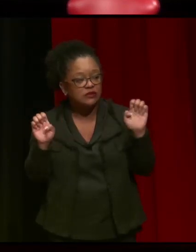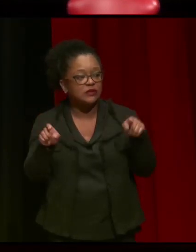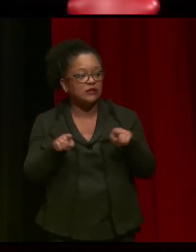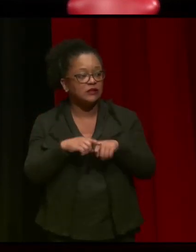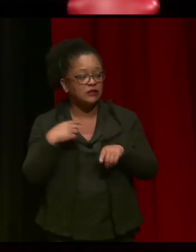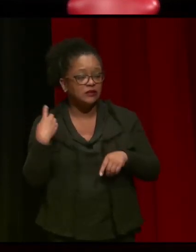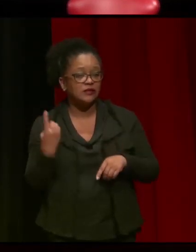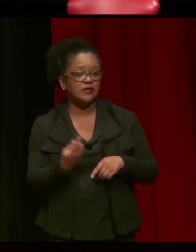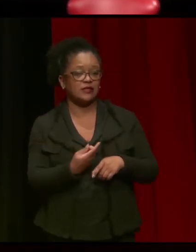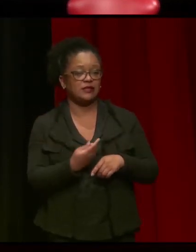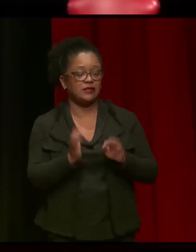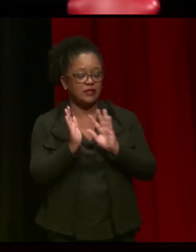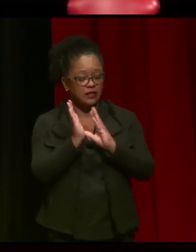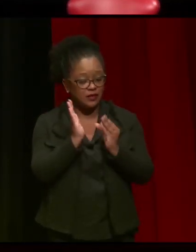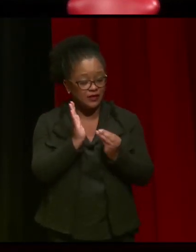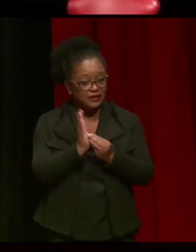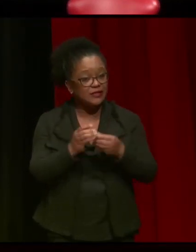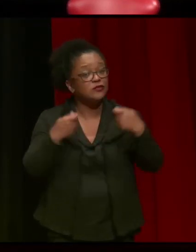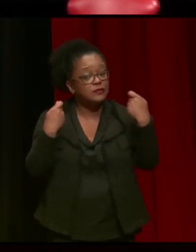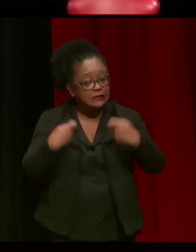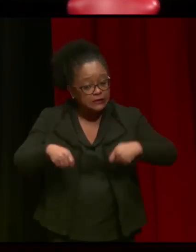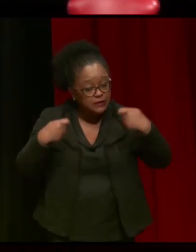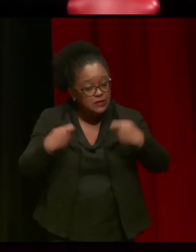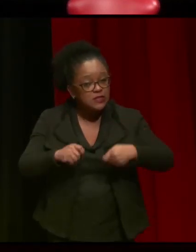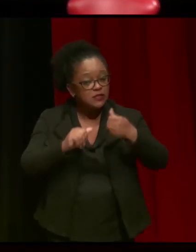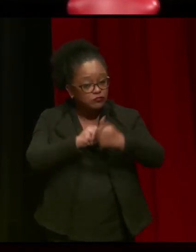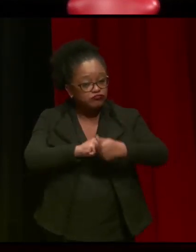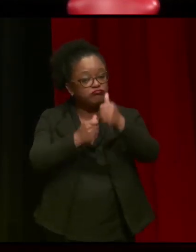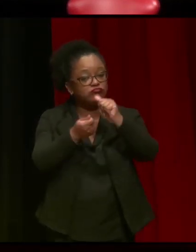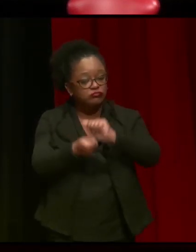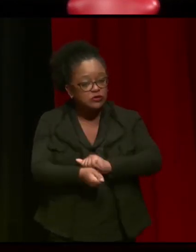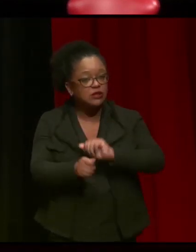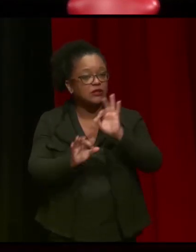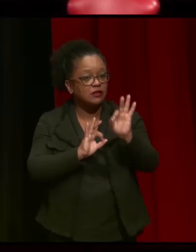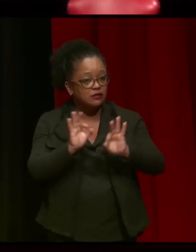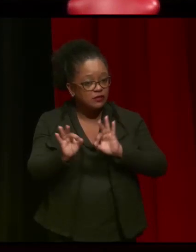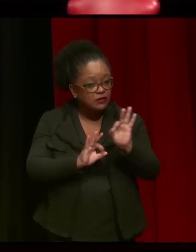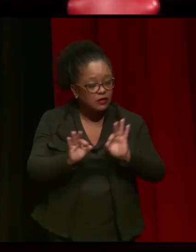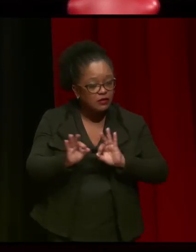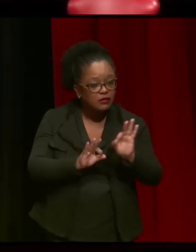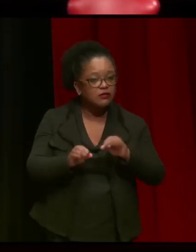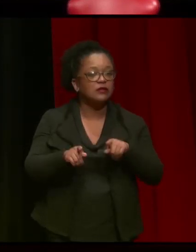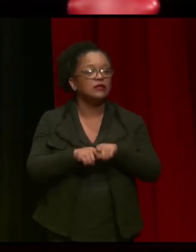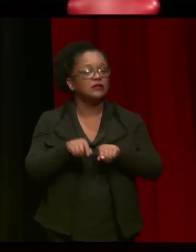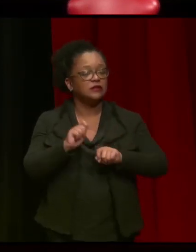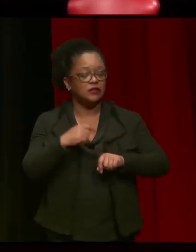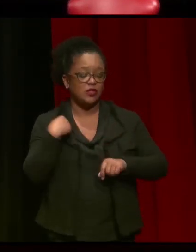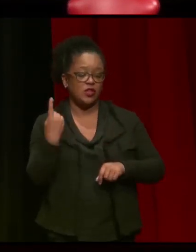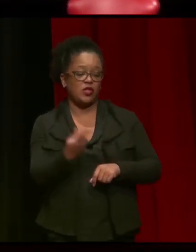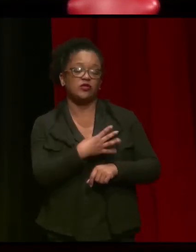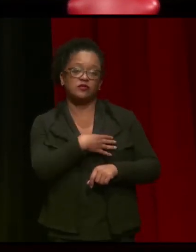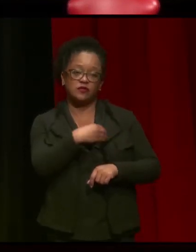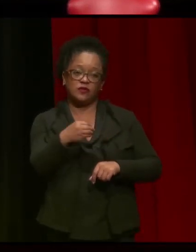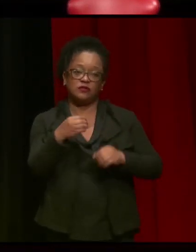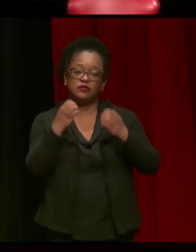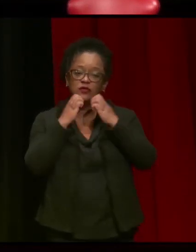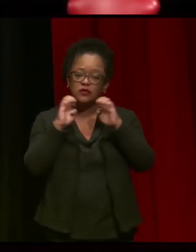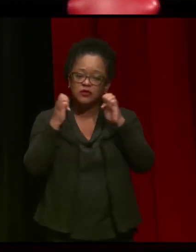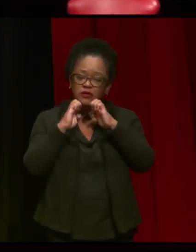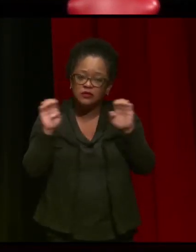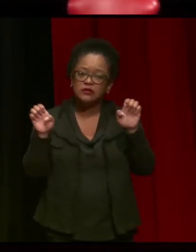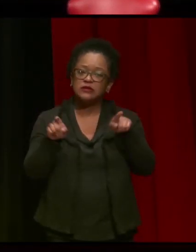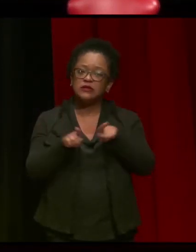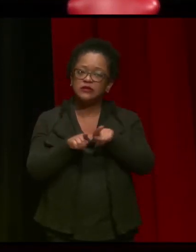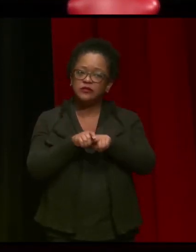está pedindo o direito à salvação. A gente está clamando, nossos filhos precisam ser evangelizados e precisam